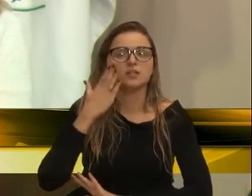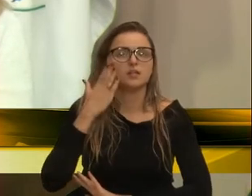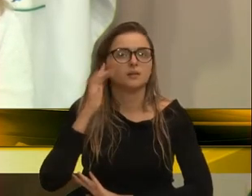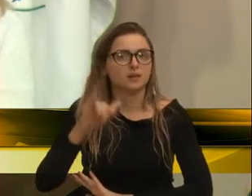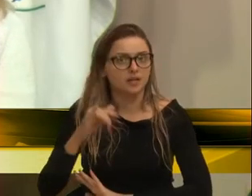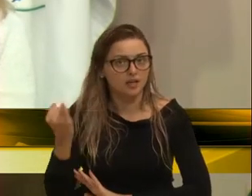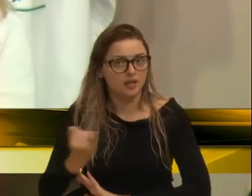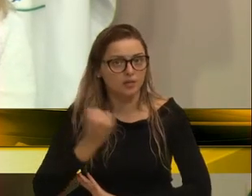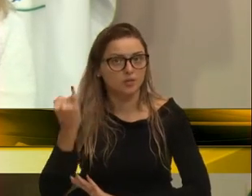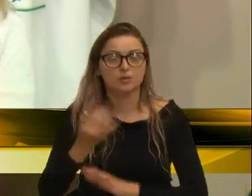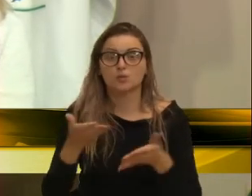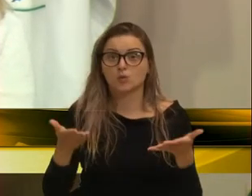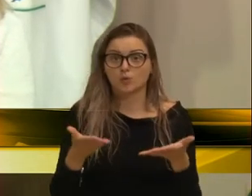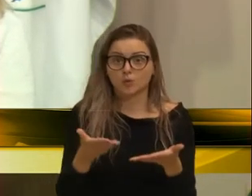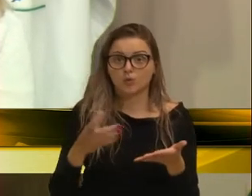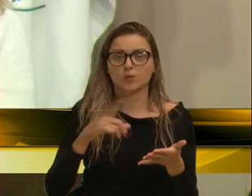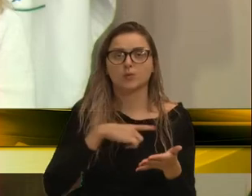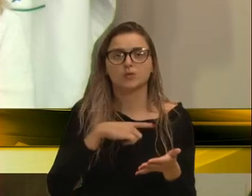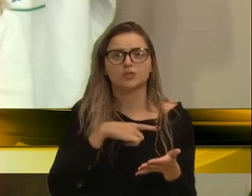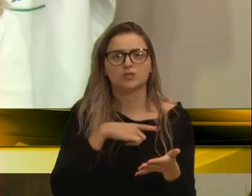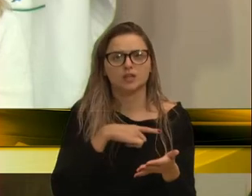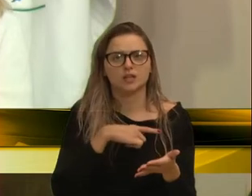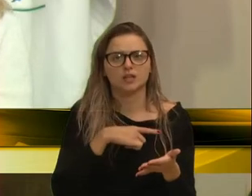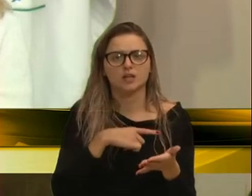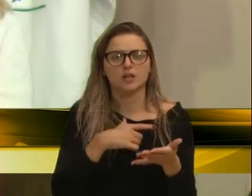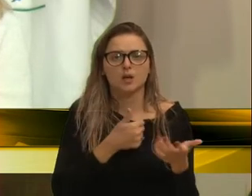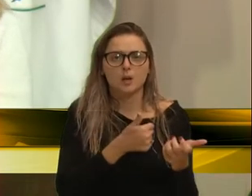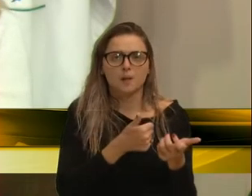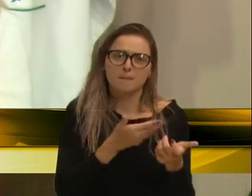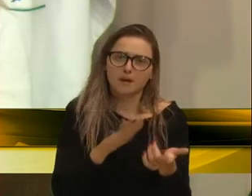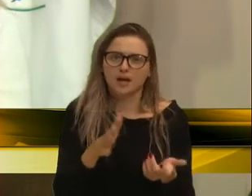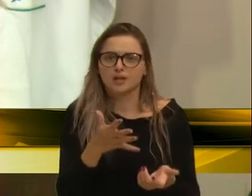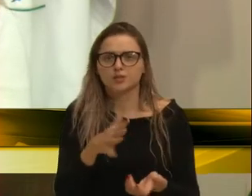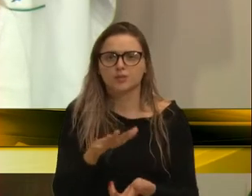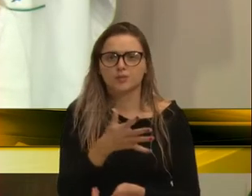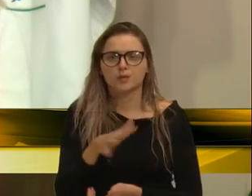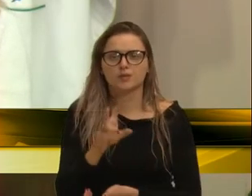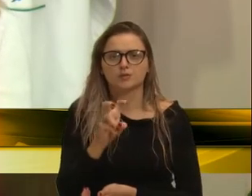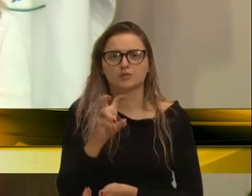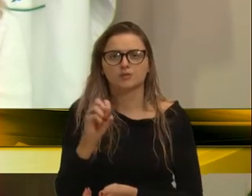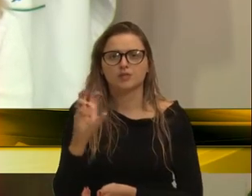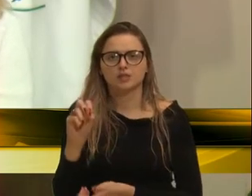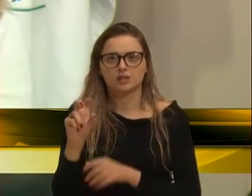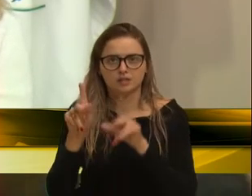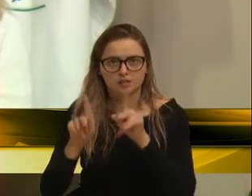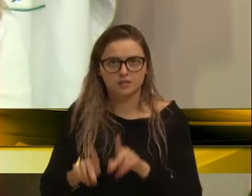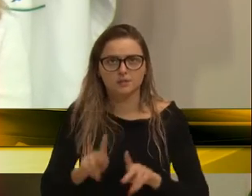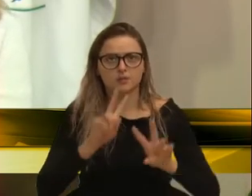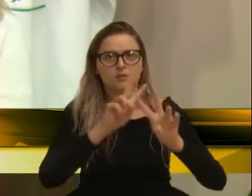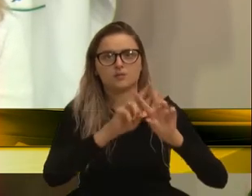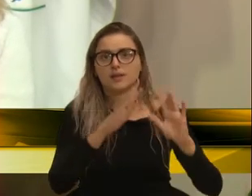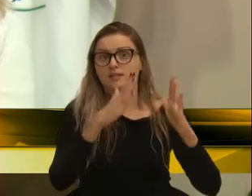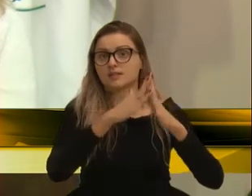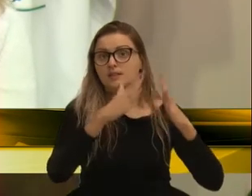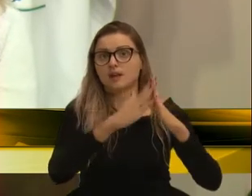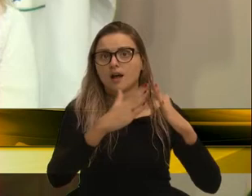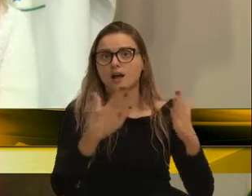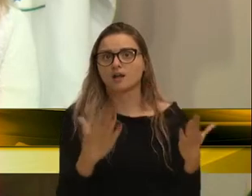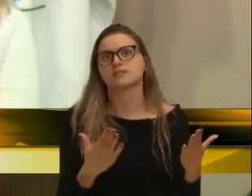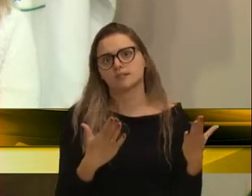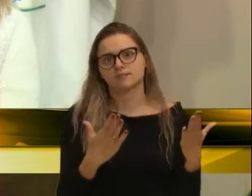importante. Hoje nós temos ao redor de 500 apenados em casa, gente,